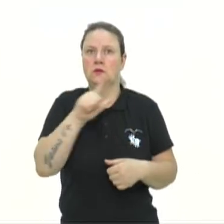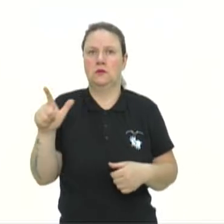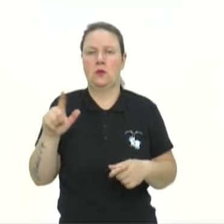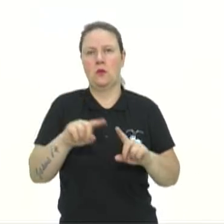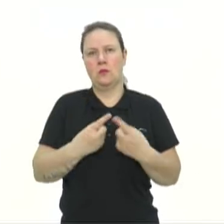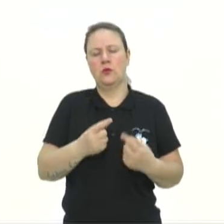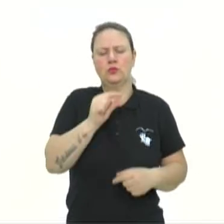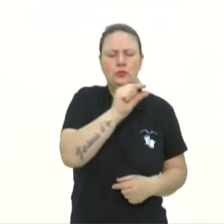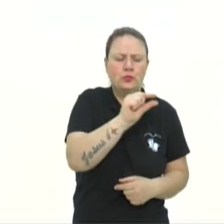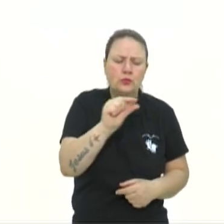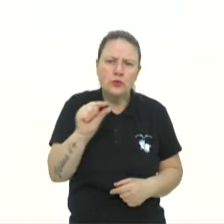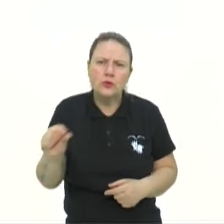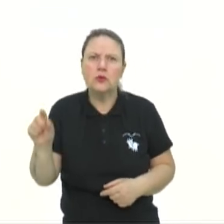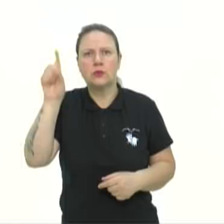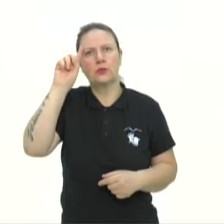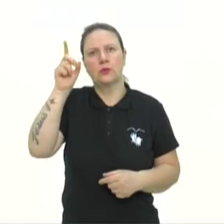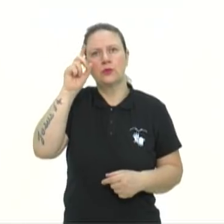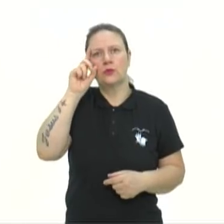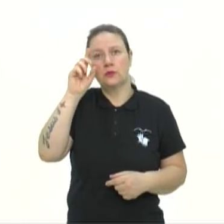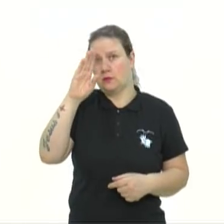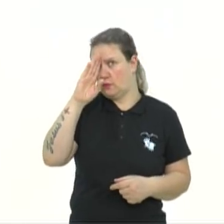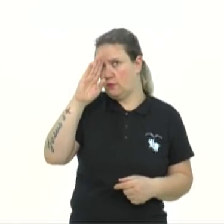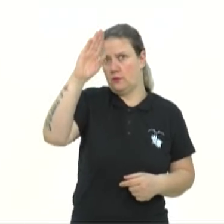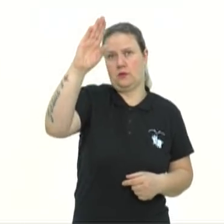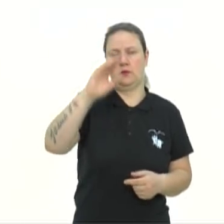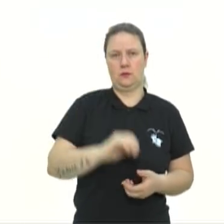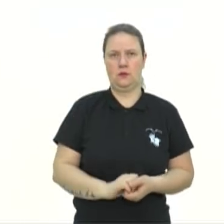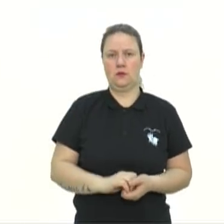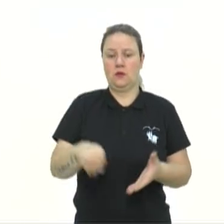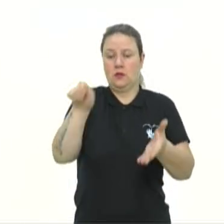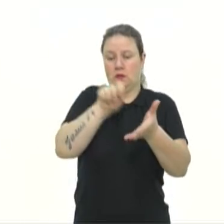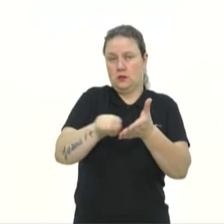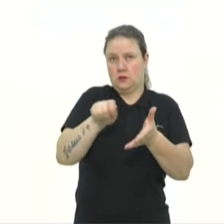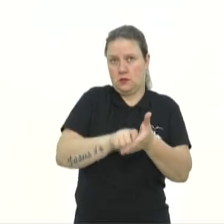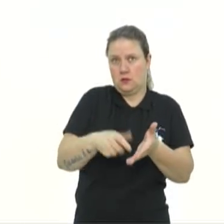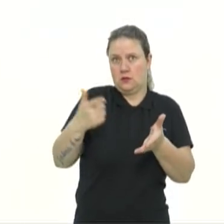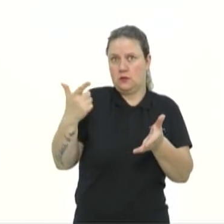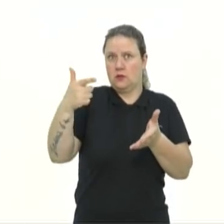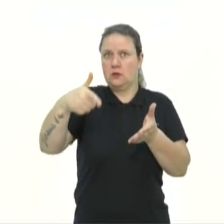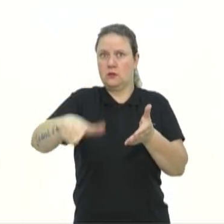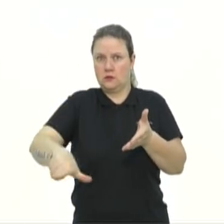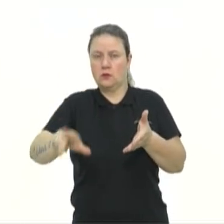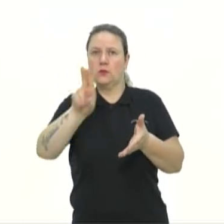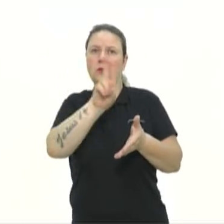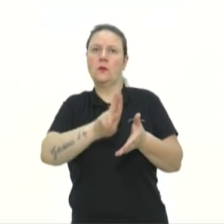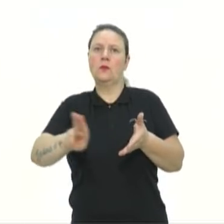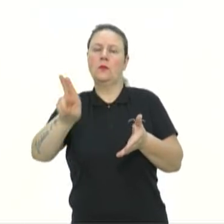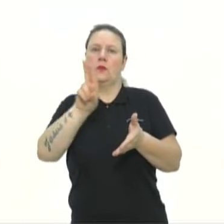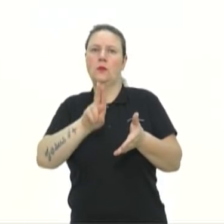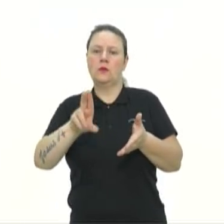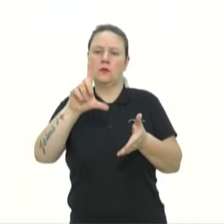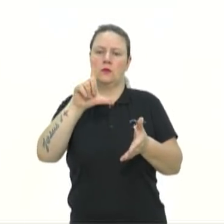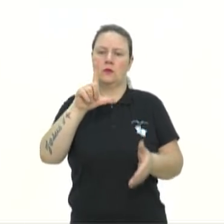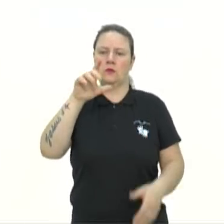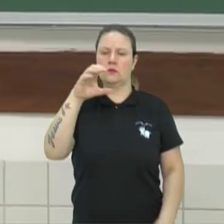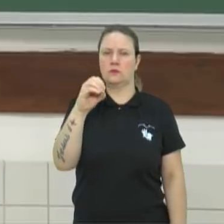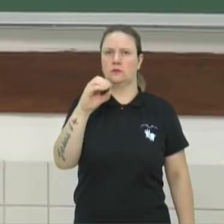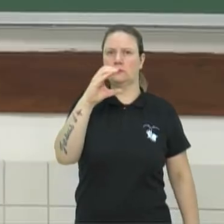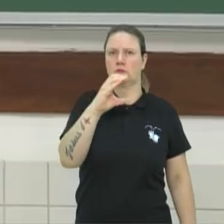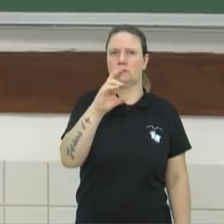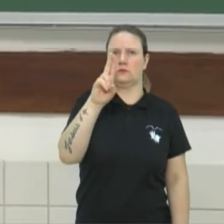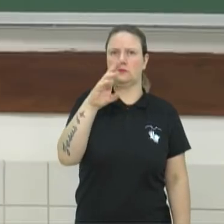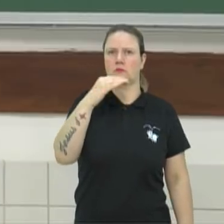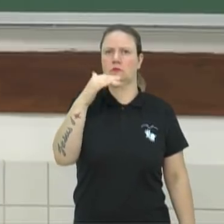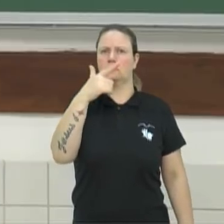é essencial. Você vai reescrever esse enunciado utilizando a locução conjuntiva mesmo